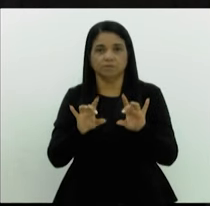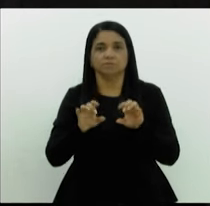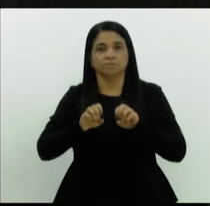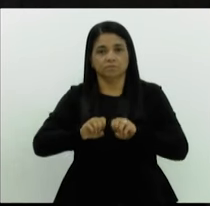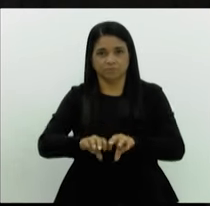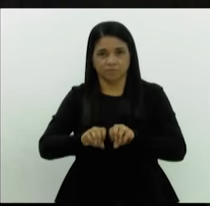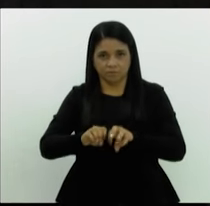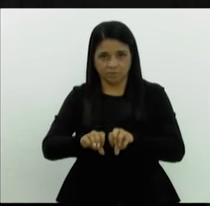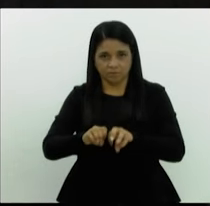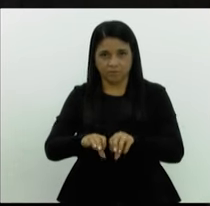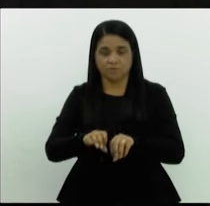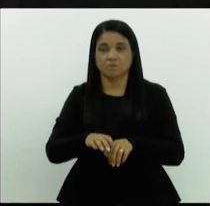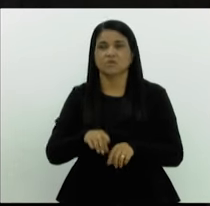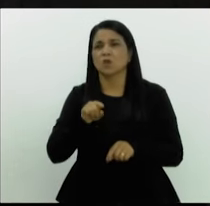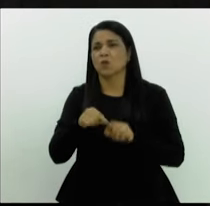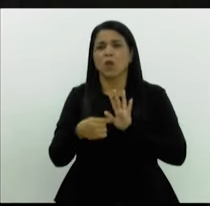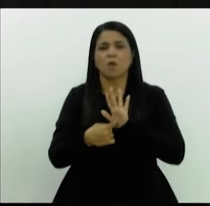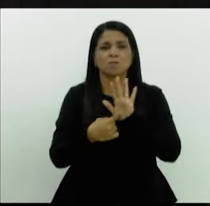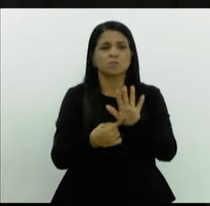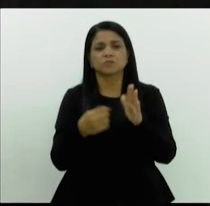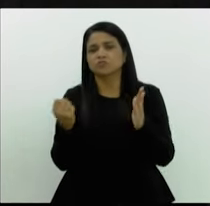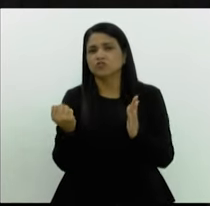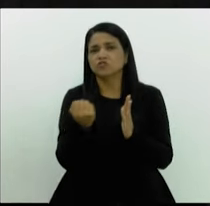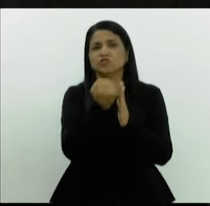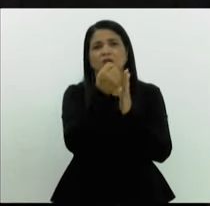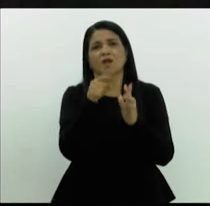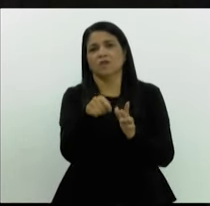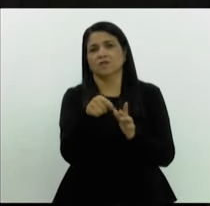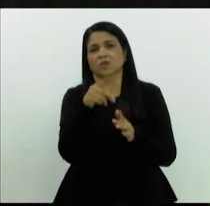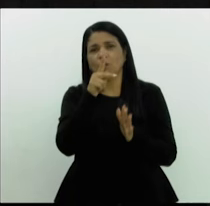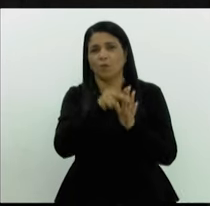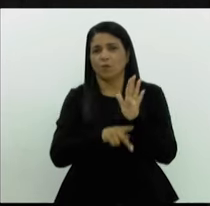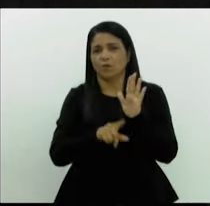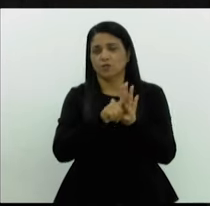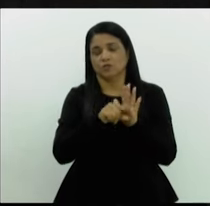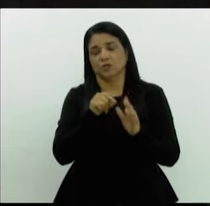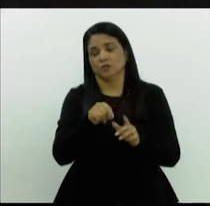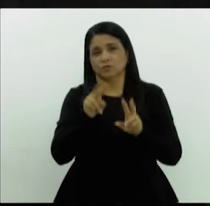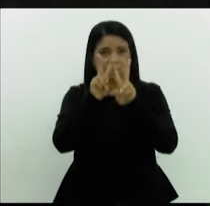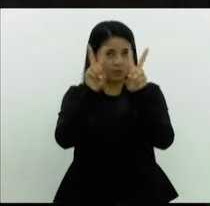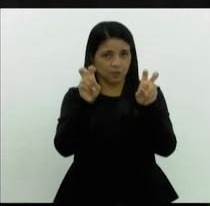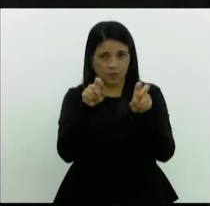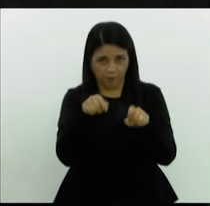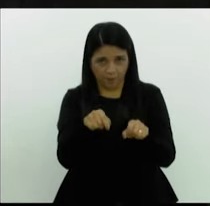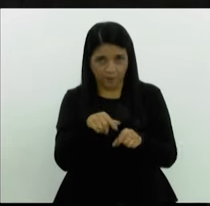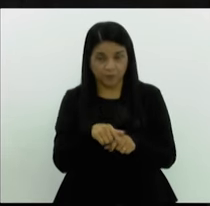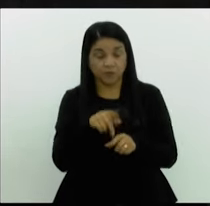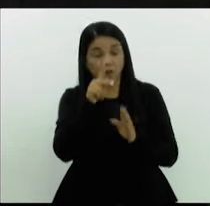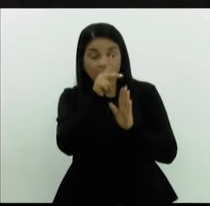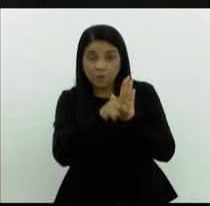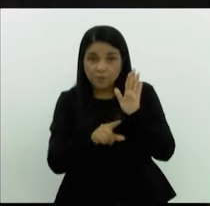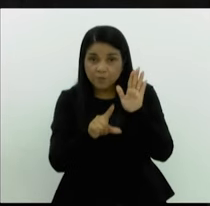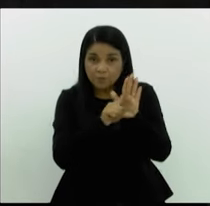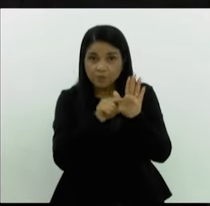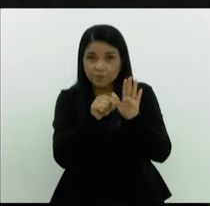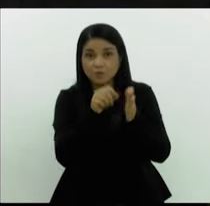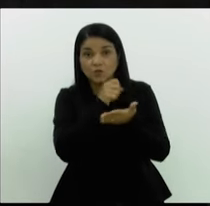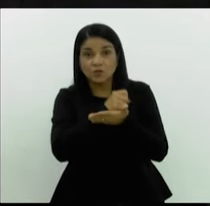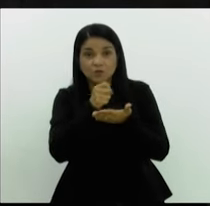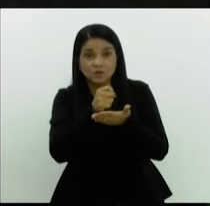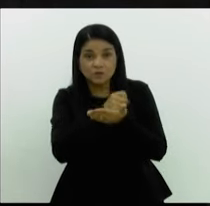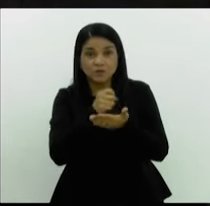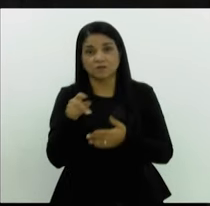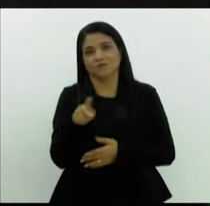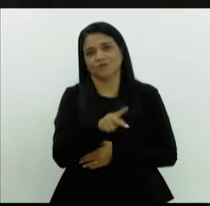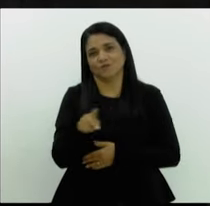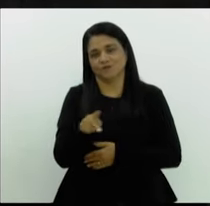Ah, Serafine, por que você está apresentando um destaque nesse projeto sobre isso? Porque esse projeto trata de contratação de